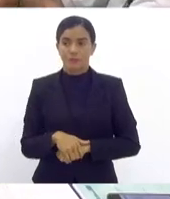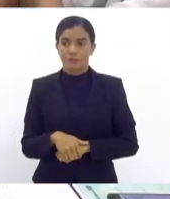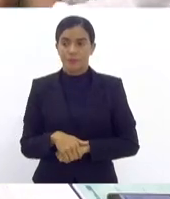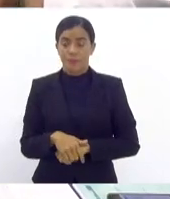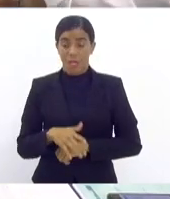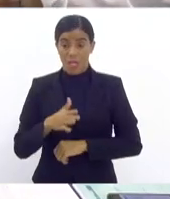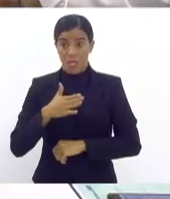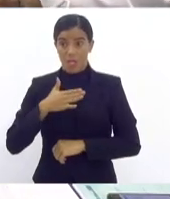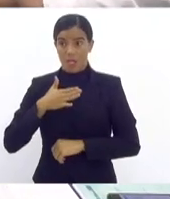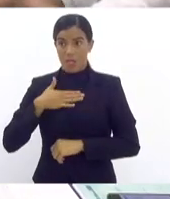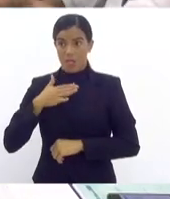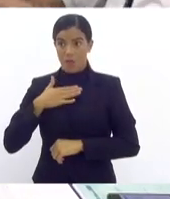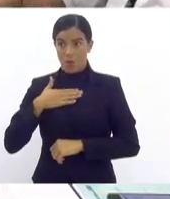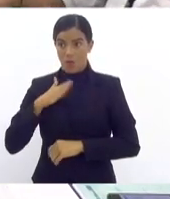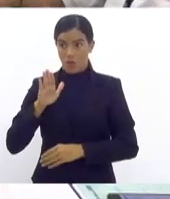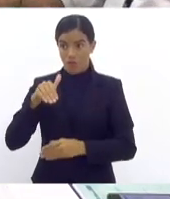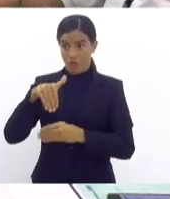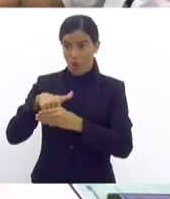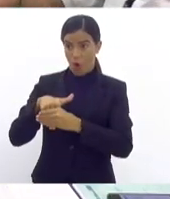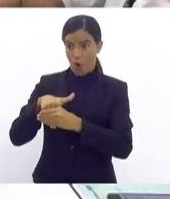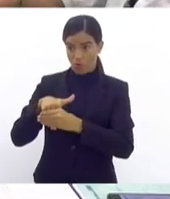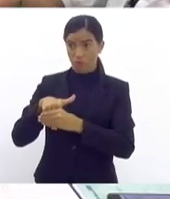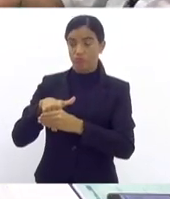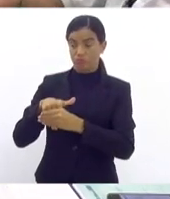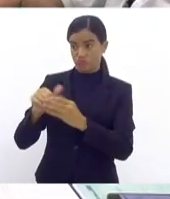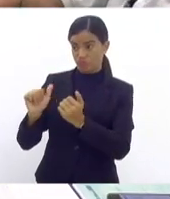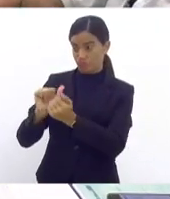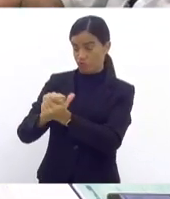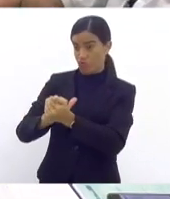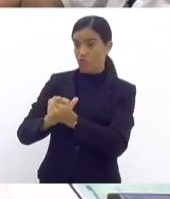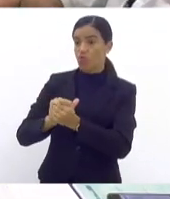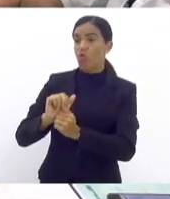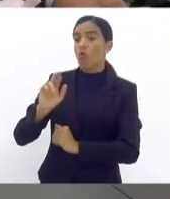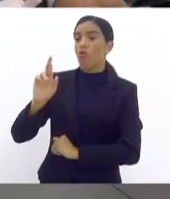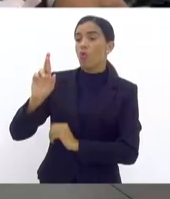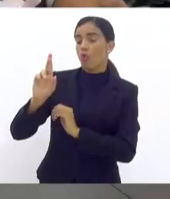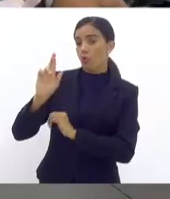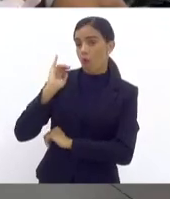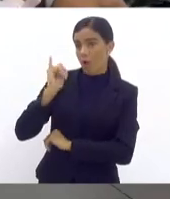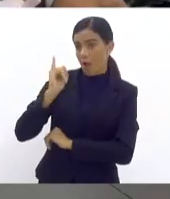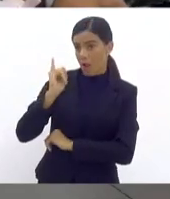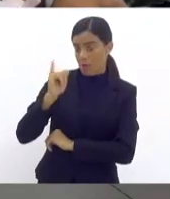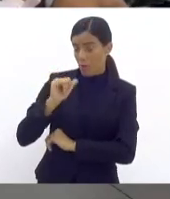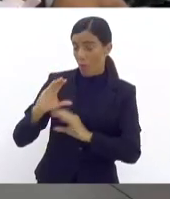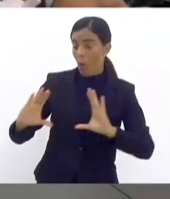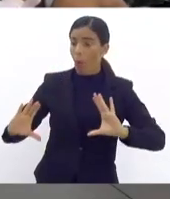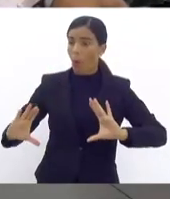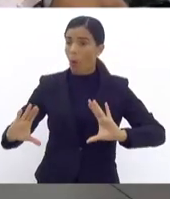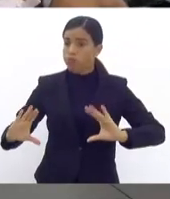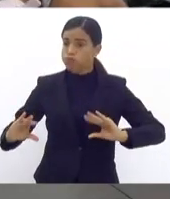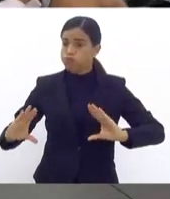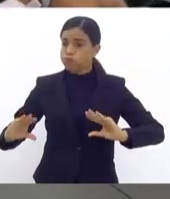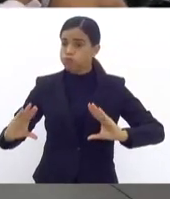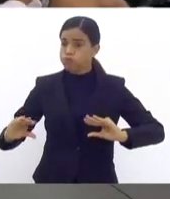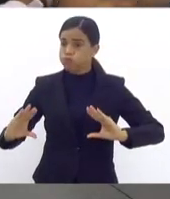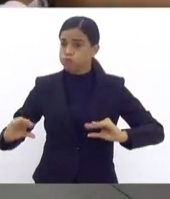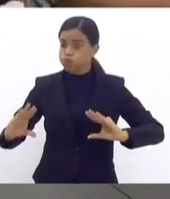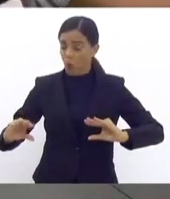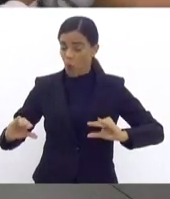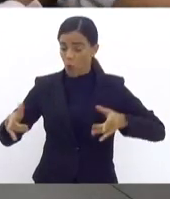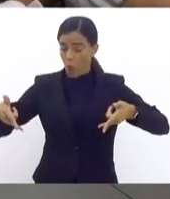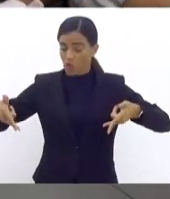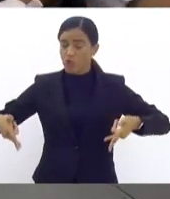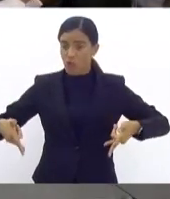eu voto com o relator. Eu também. Esse colchão, que é muito mais seguro e um pouco mais caro, a partir do outro orçamento poderá ser